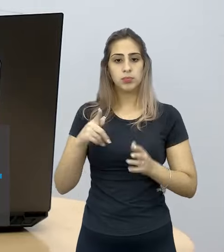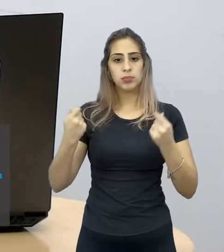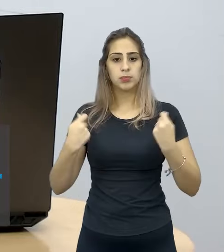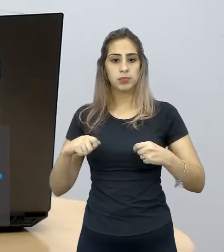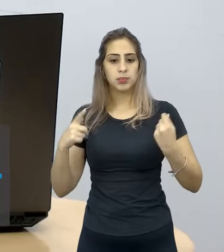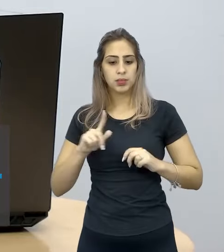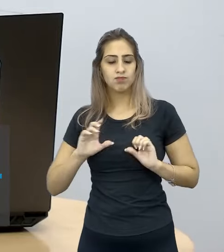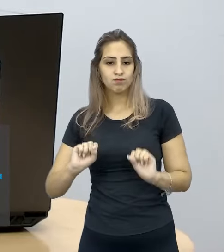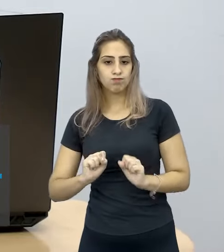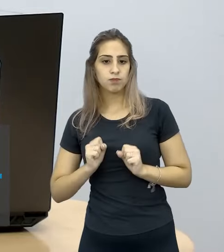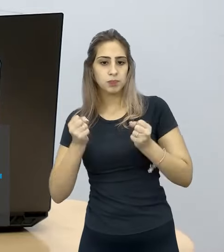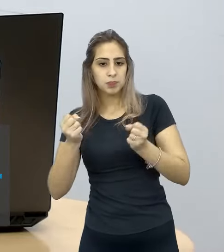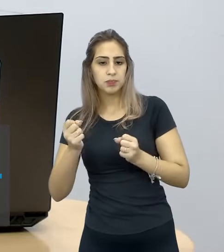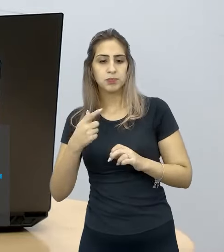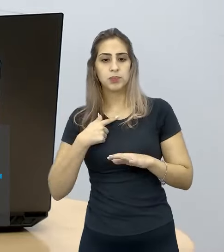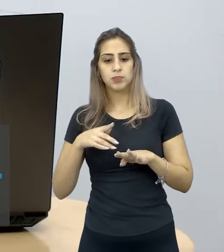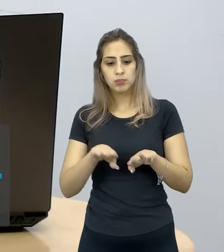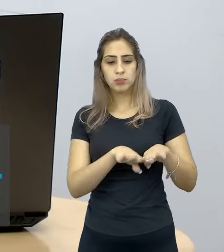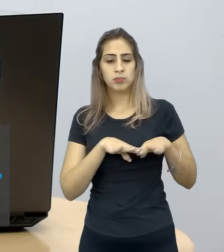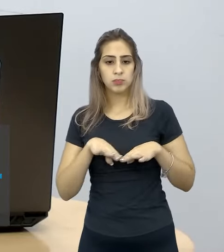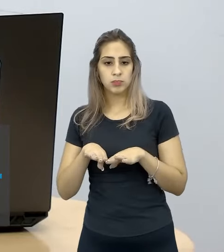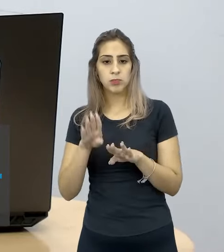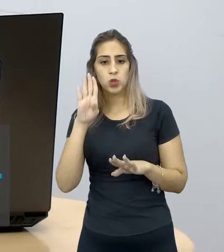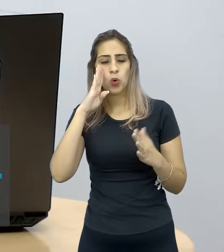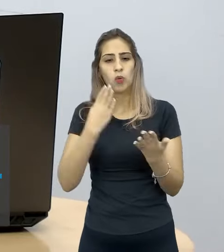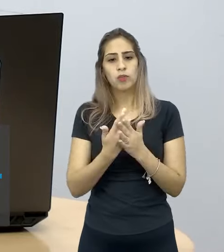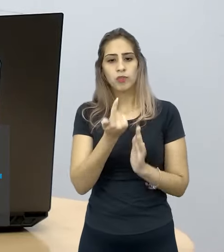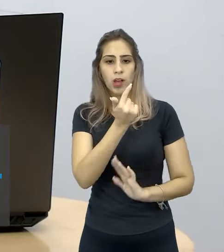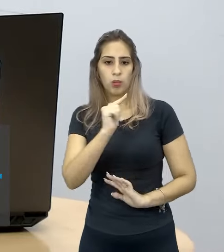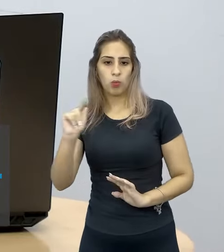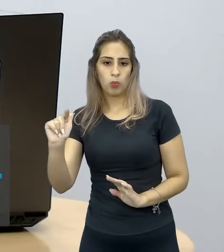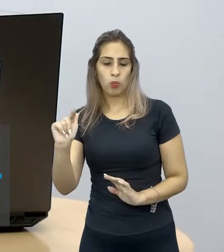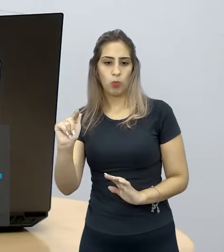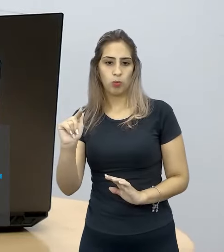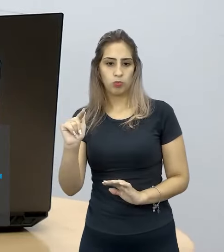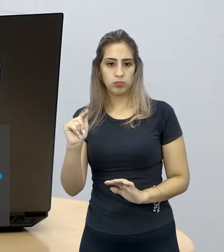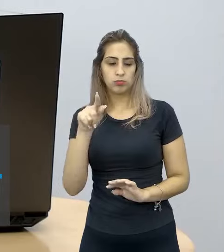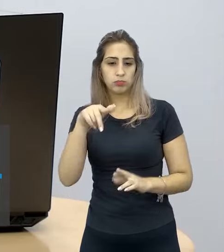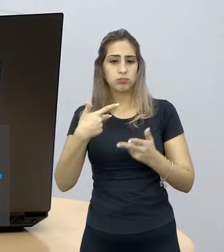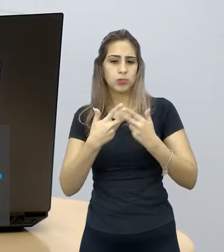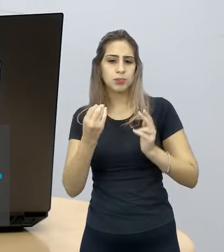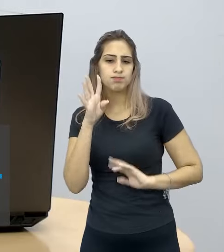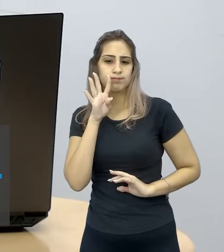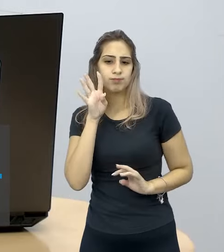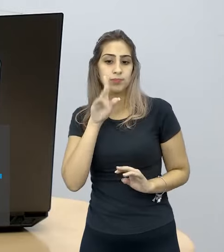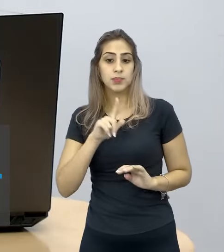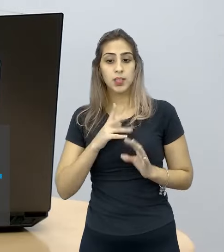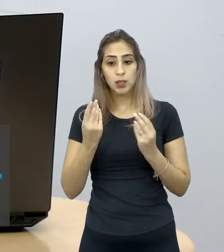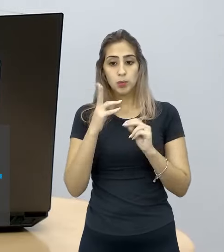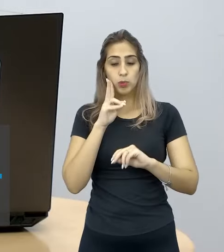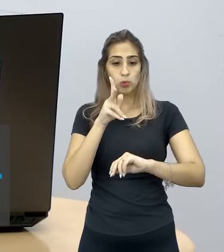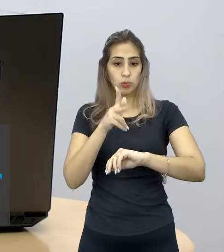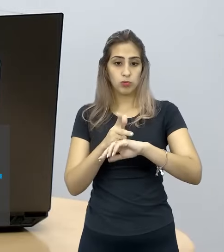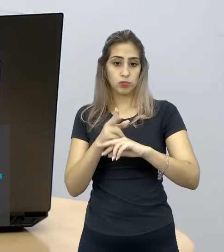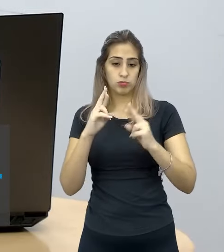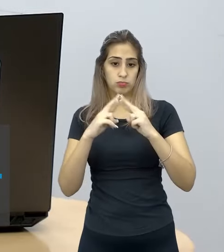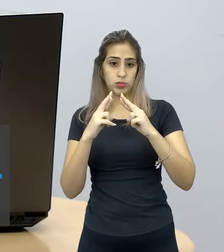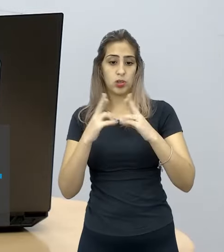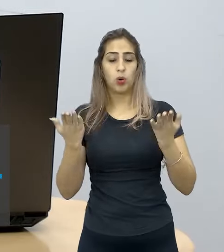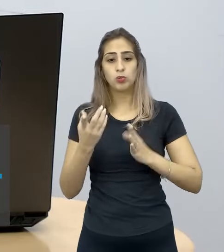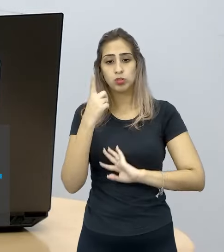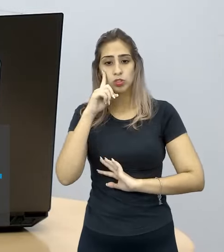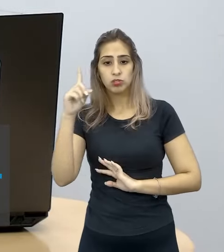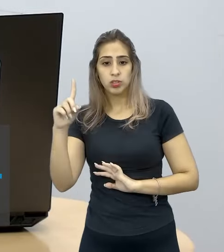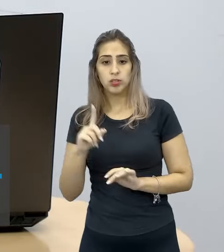muito de esforço, de equilíbrio e confiar no outro. Então são coisas bem bacanas. Tem muito vídeo na rede hoje em